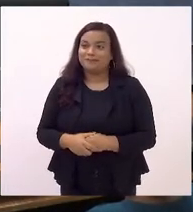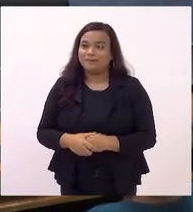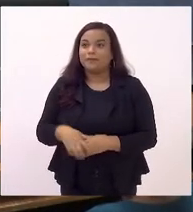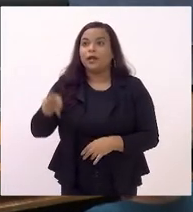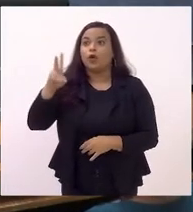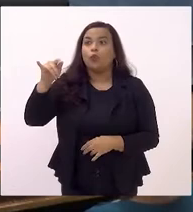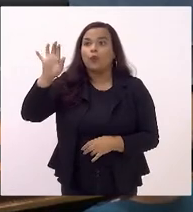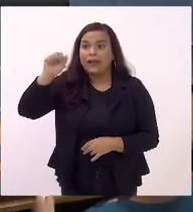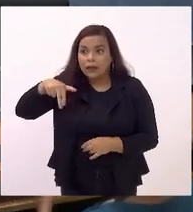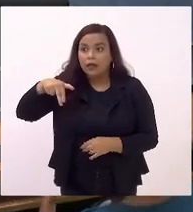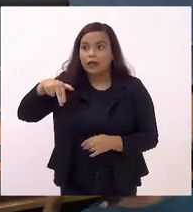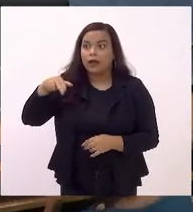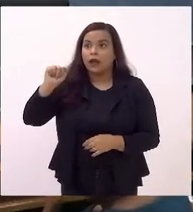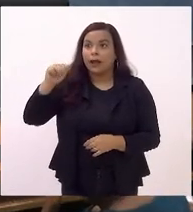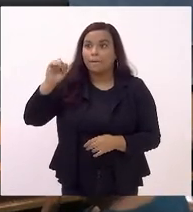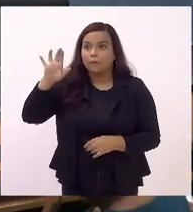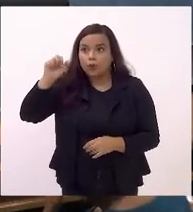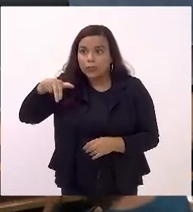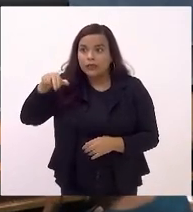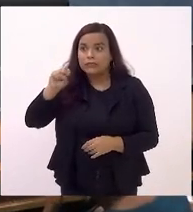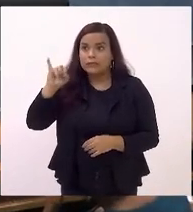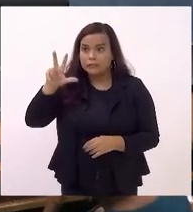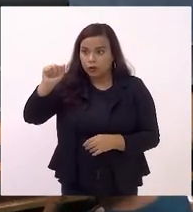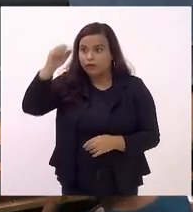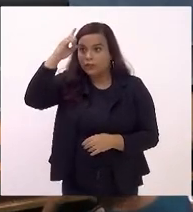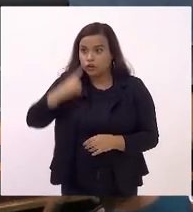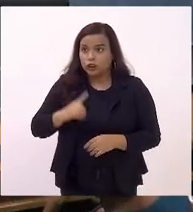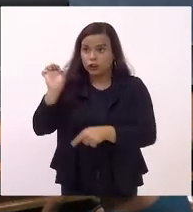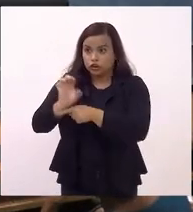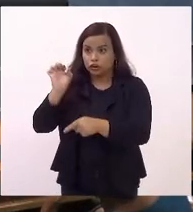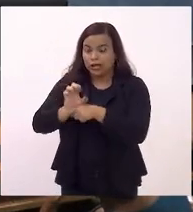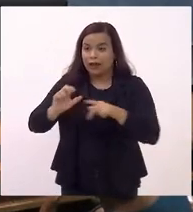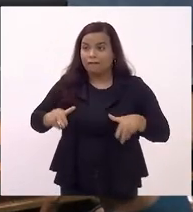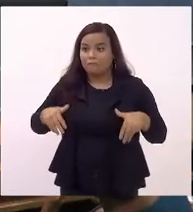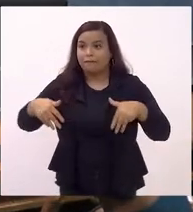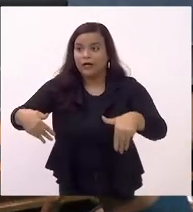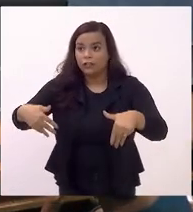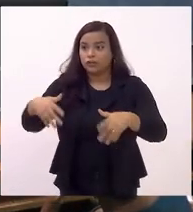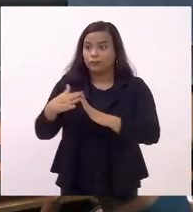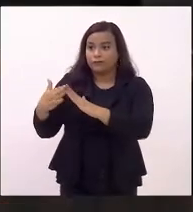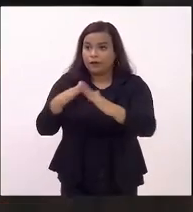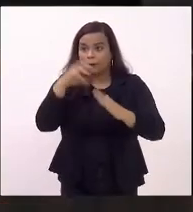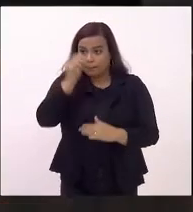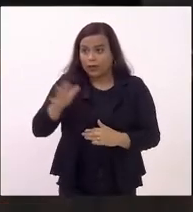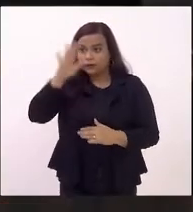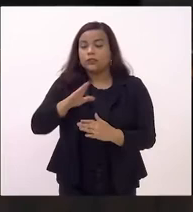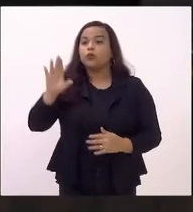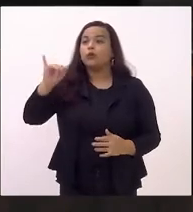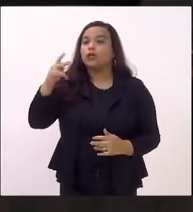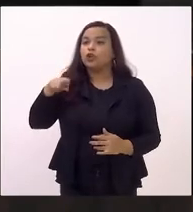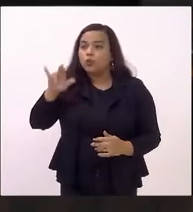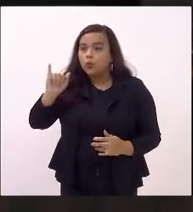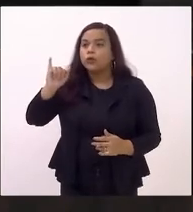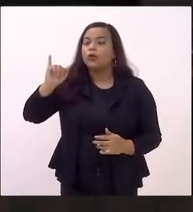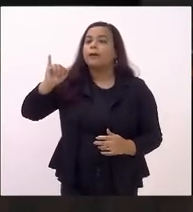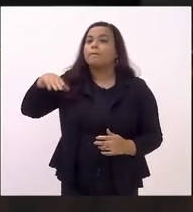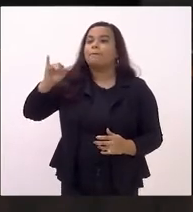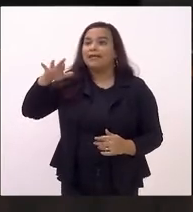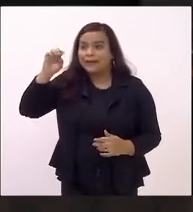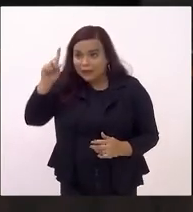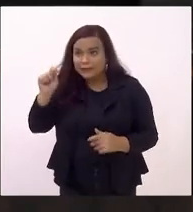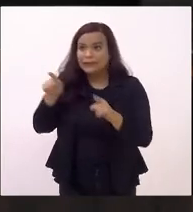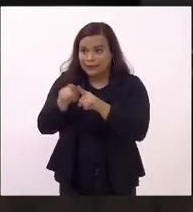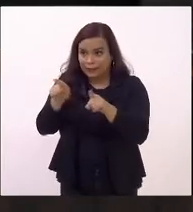de Amorim Silva, diretor estadual da Frente Favela Brasil, de Yuri Miranda, diretor estadual da Frente